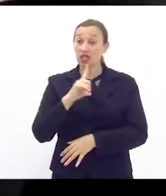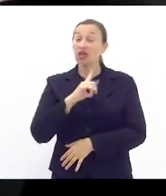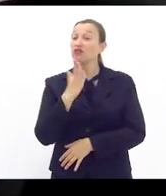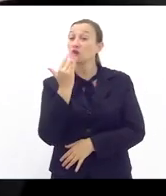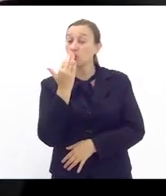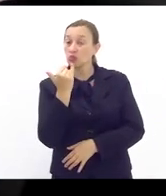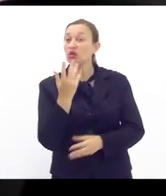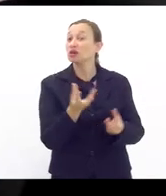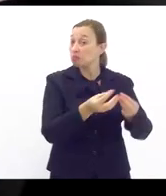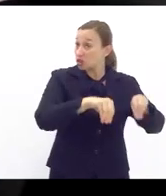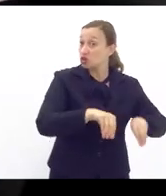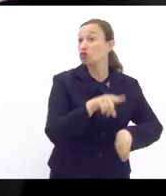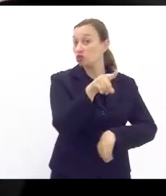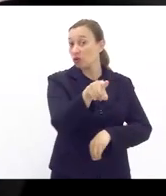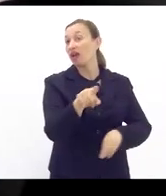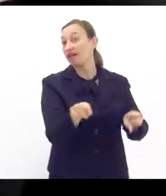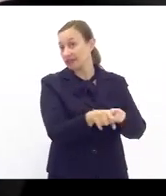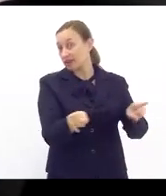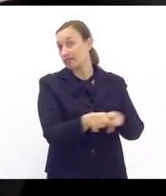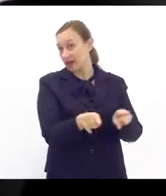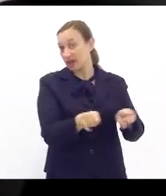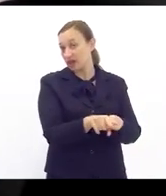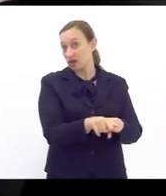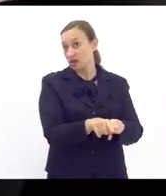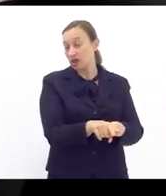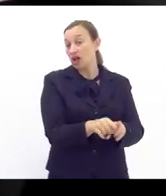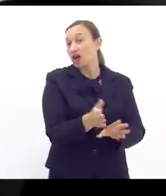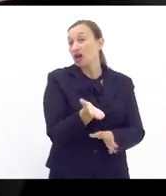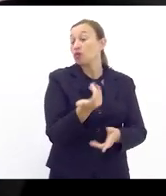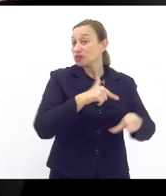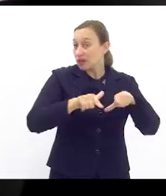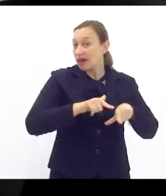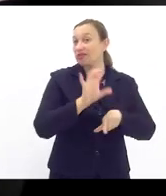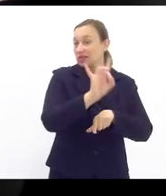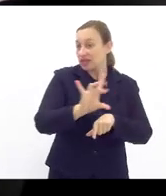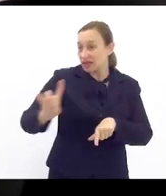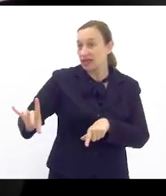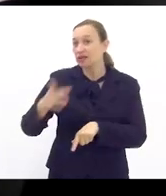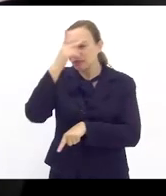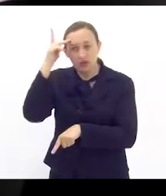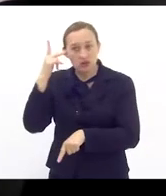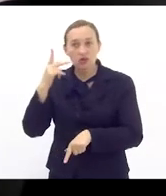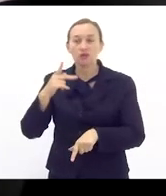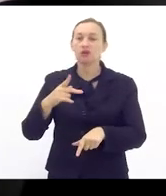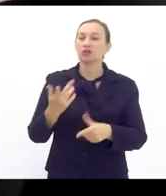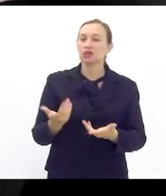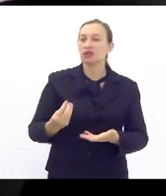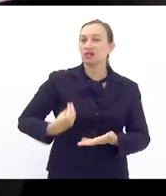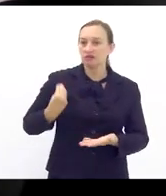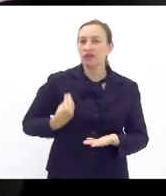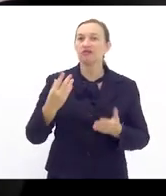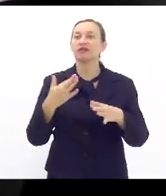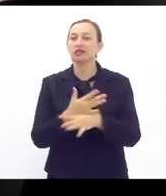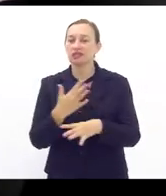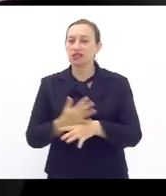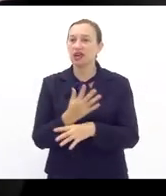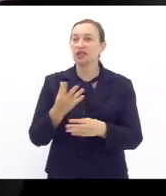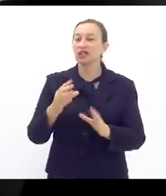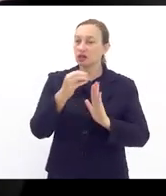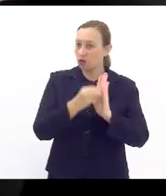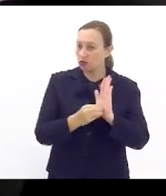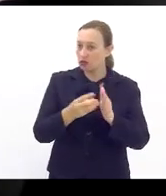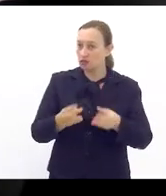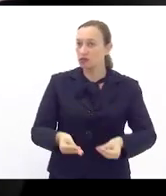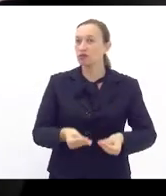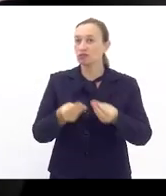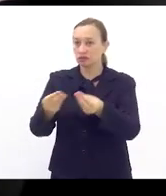ainda prejudica o comércio prejudiu ganha pão de cada um de cada cidadão aqui está o Ofício vou encaminhar para ambos